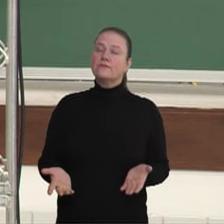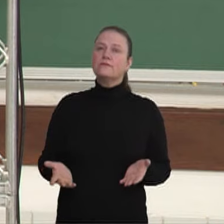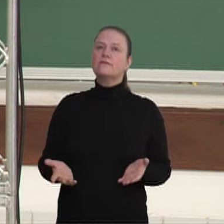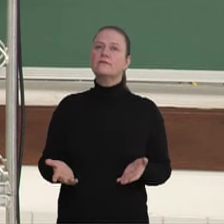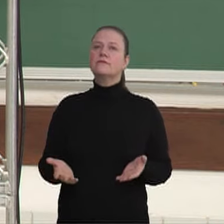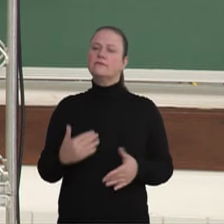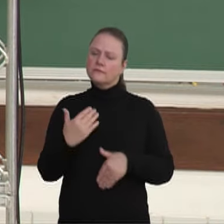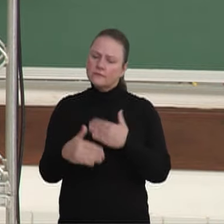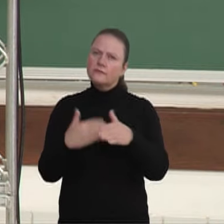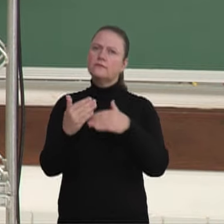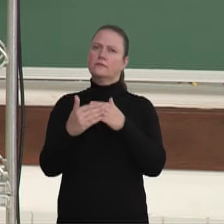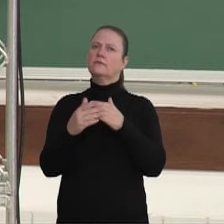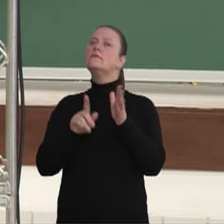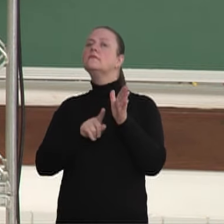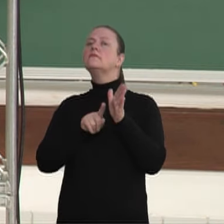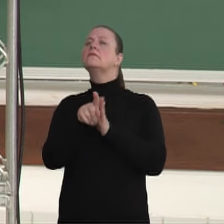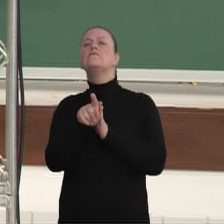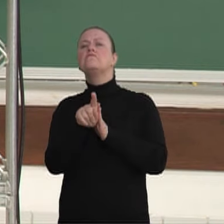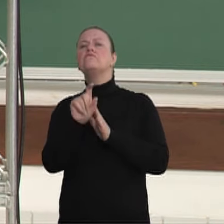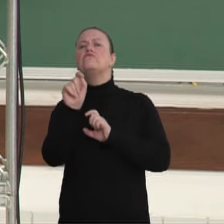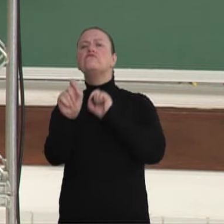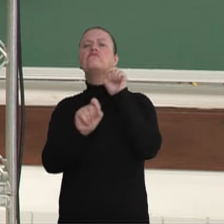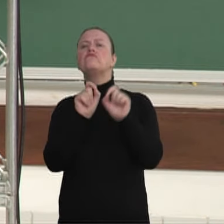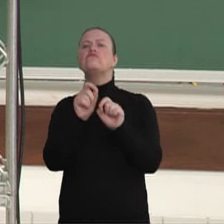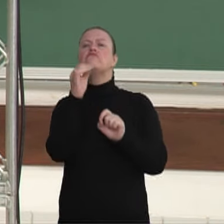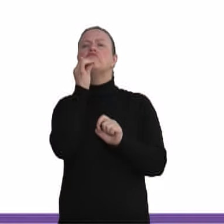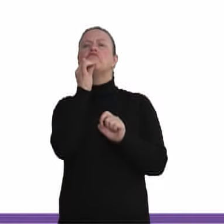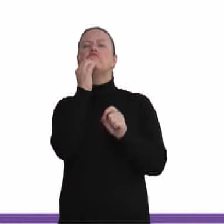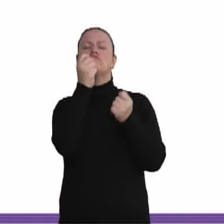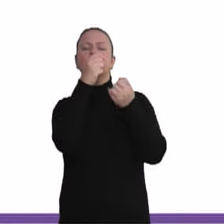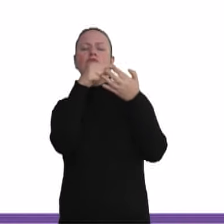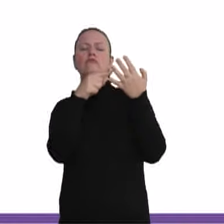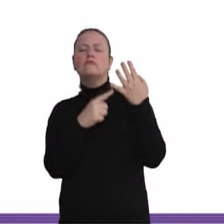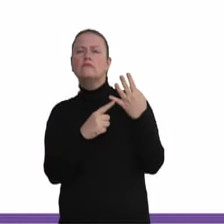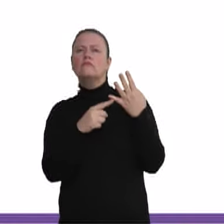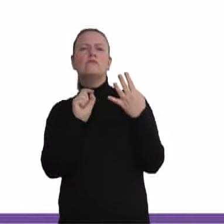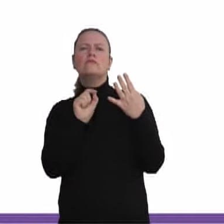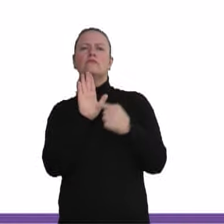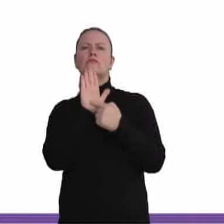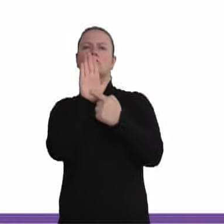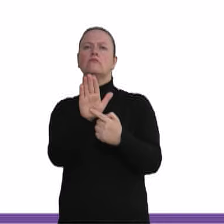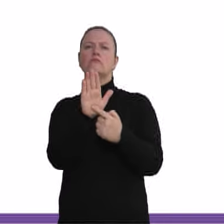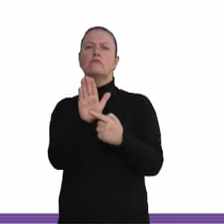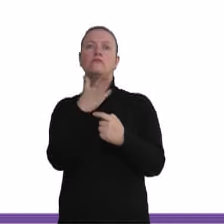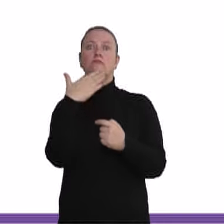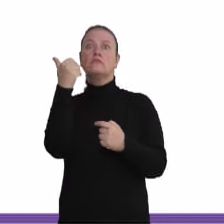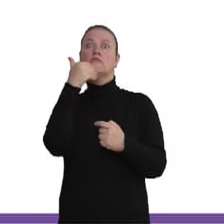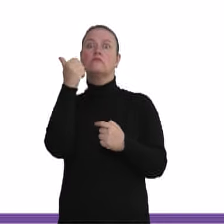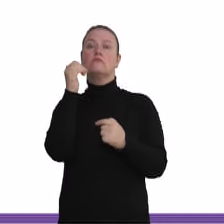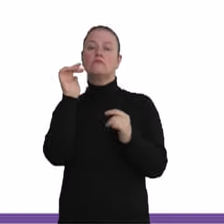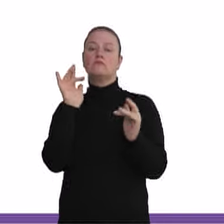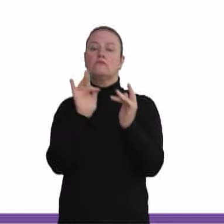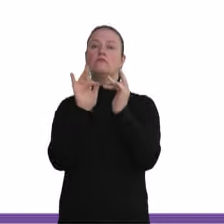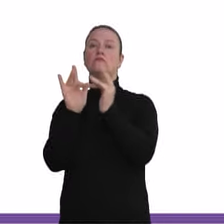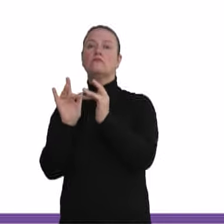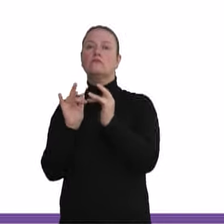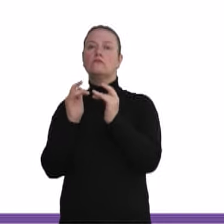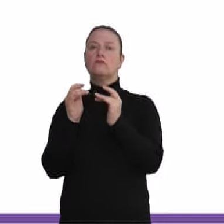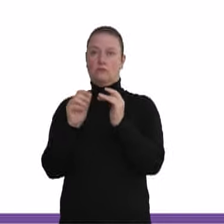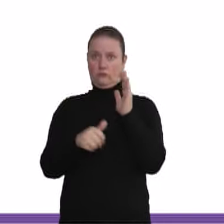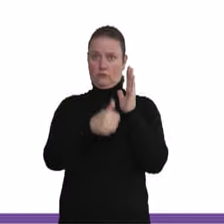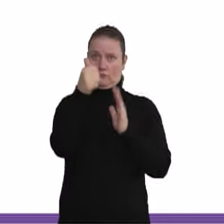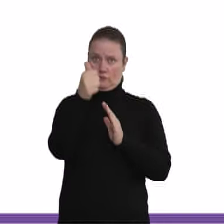Pessoal, avançando para o nosso quiz. Qual desses exemplos pode representar melhor o fluxo de calor por convecção? Então, letra A,